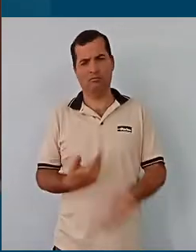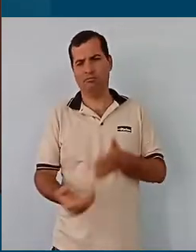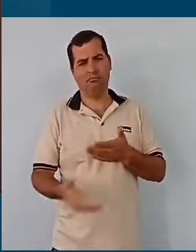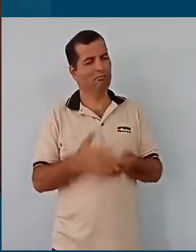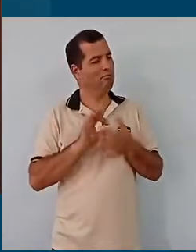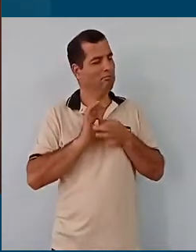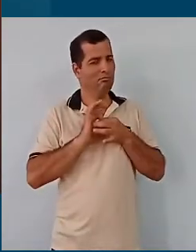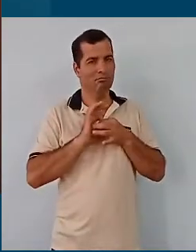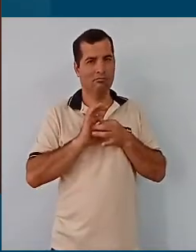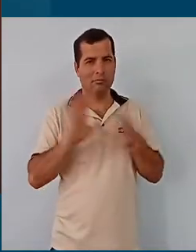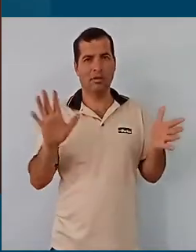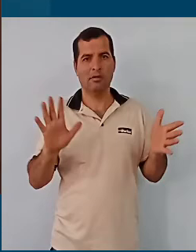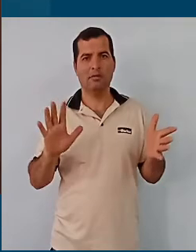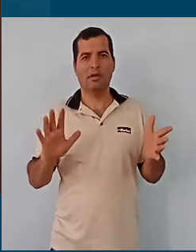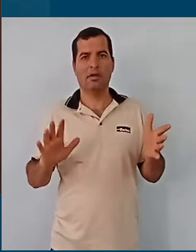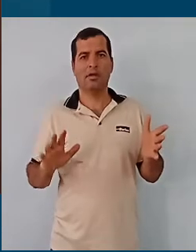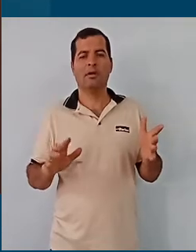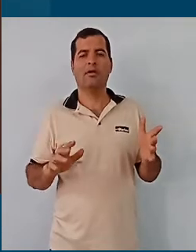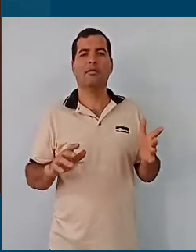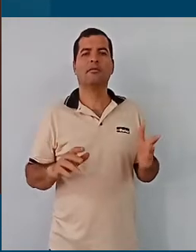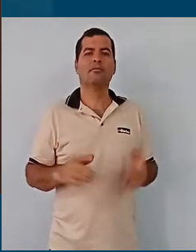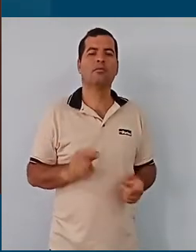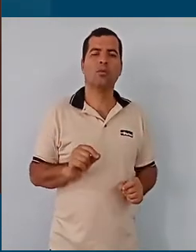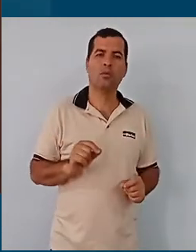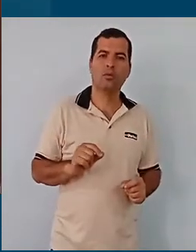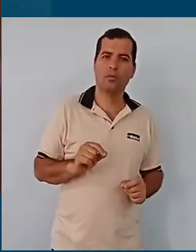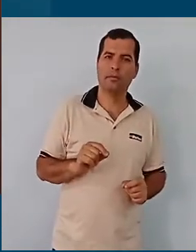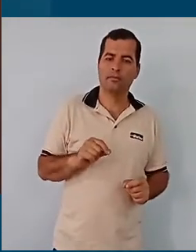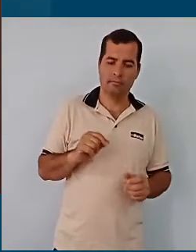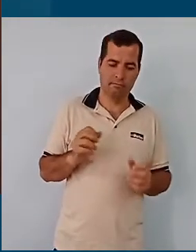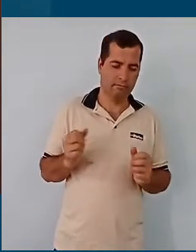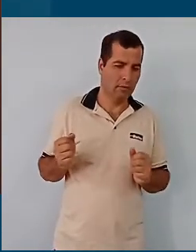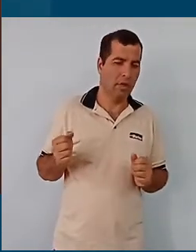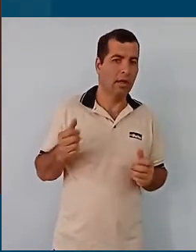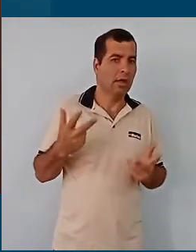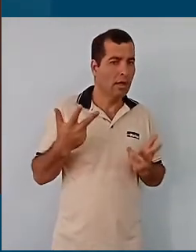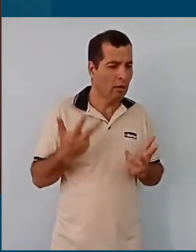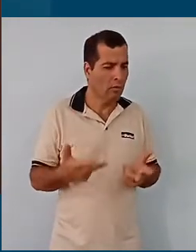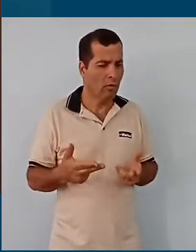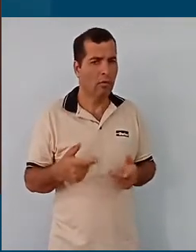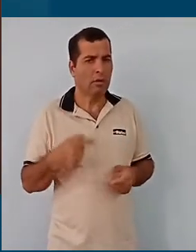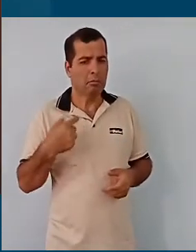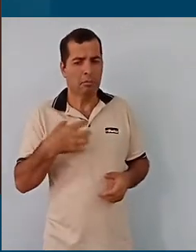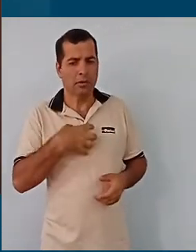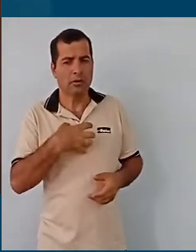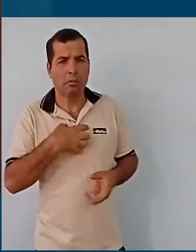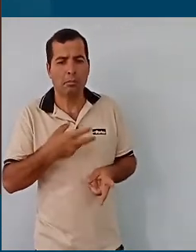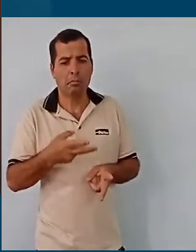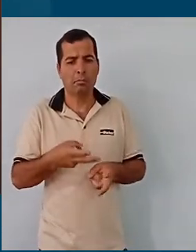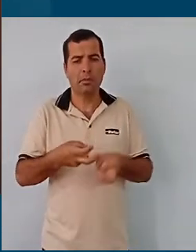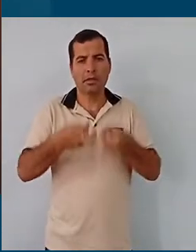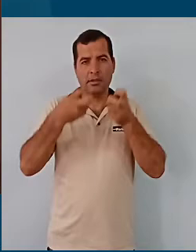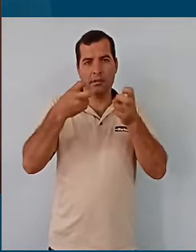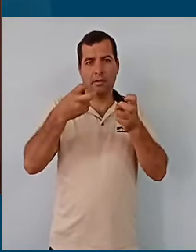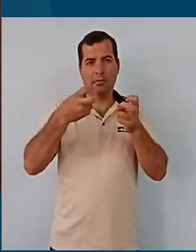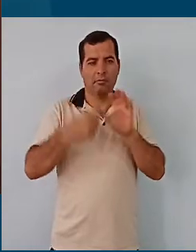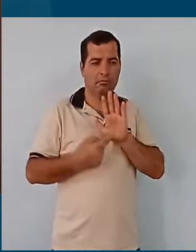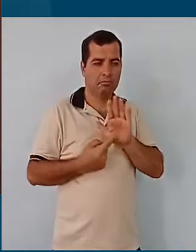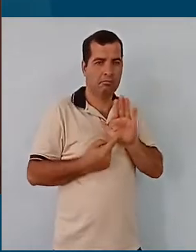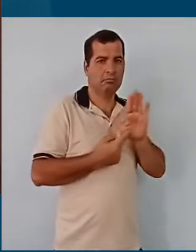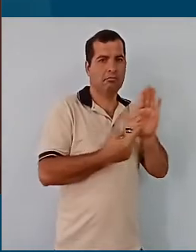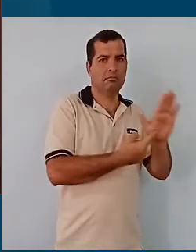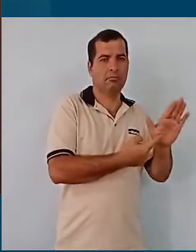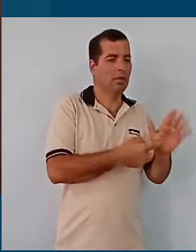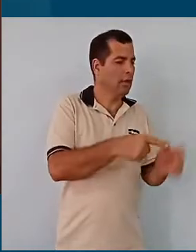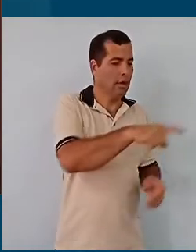qualquer articulação, é o compartilhamento de concepções. O professor do ensino fundamental